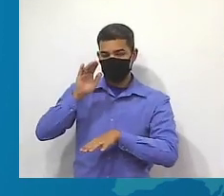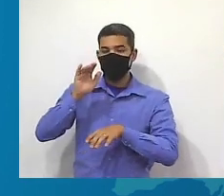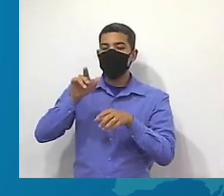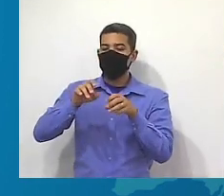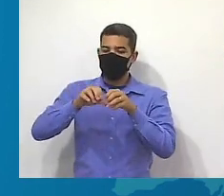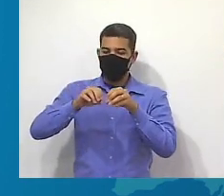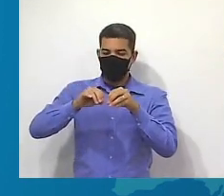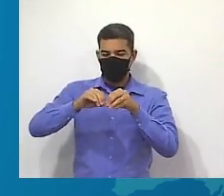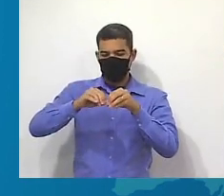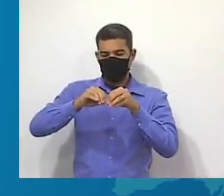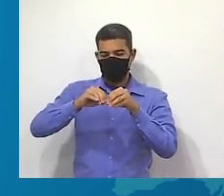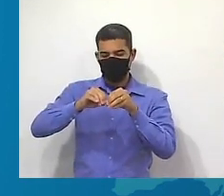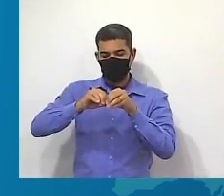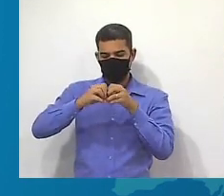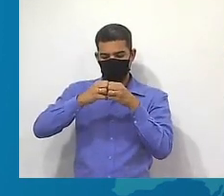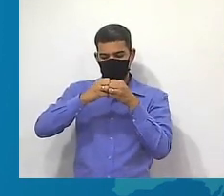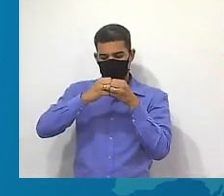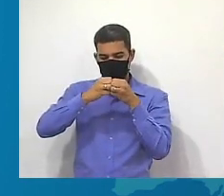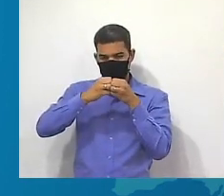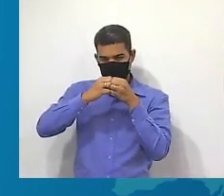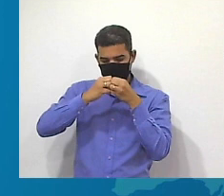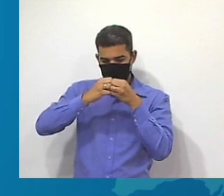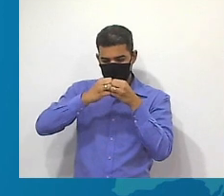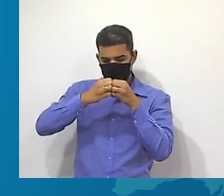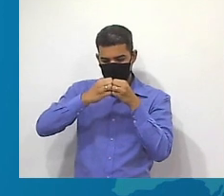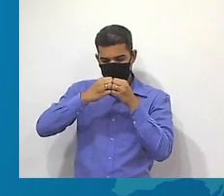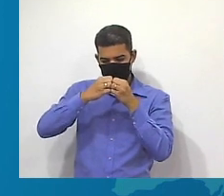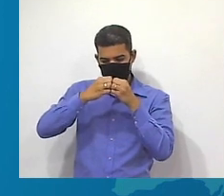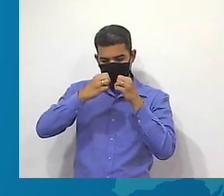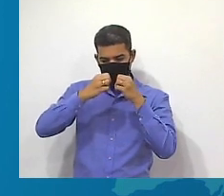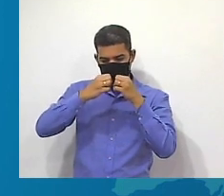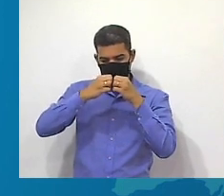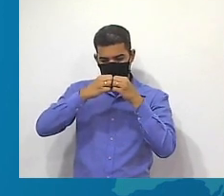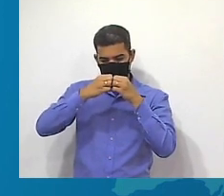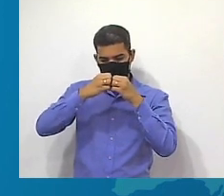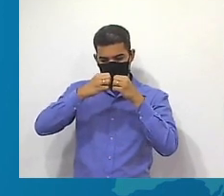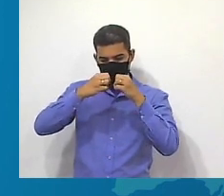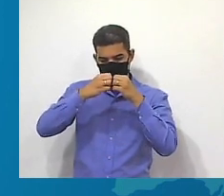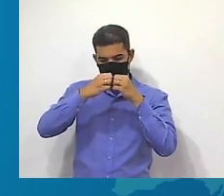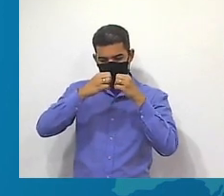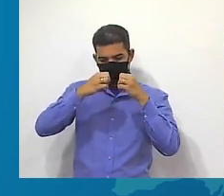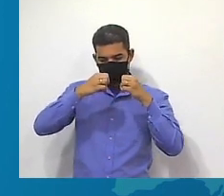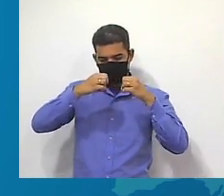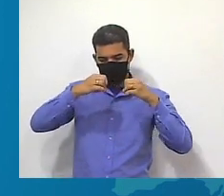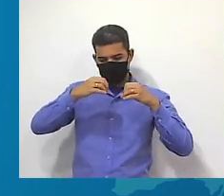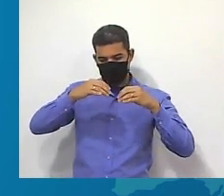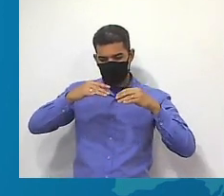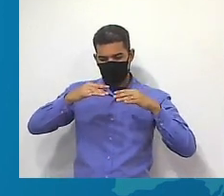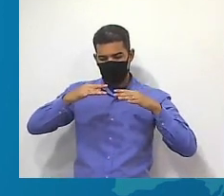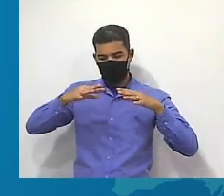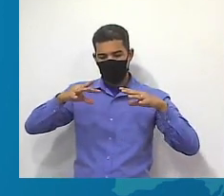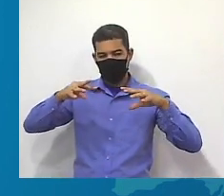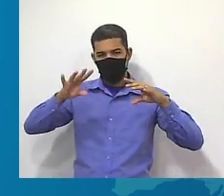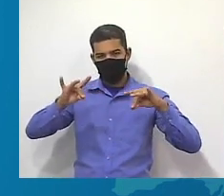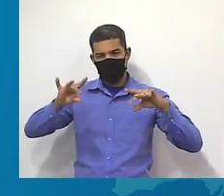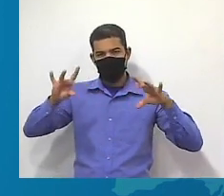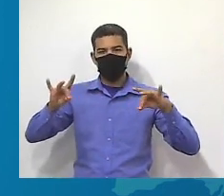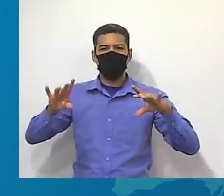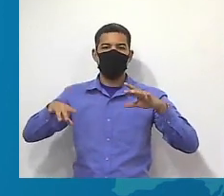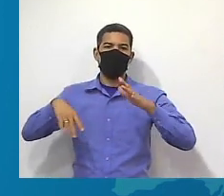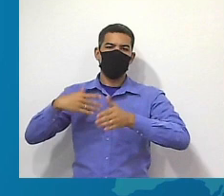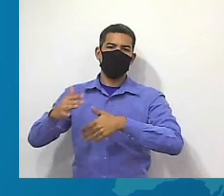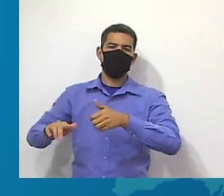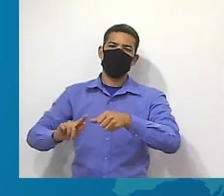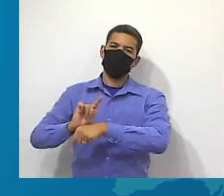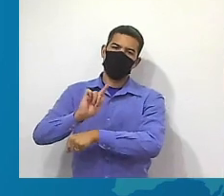afastar. E aí, ao se afastarem, ela atinge em um determinado momento o estado líquido, se isso continuar o estado